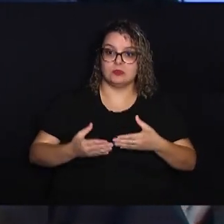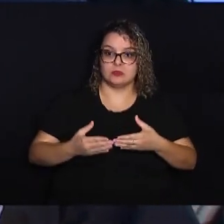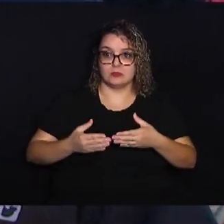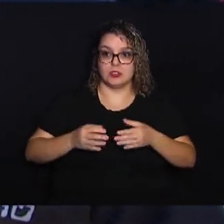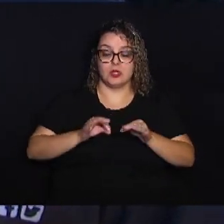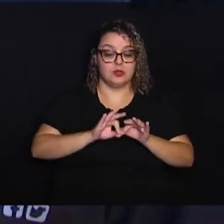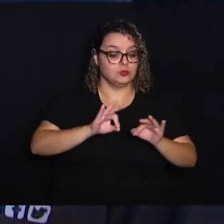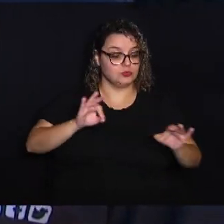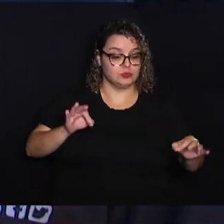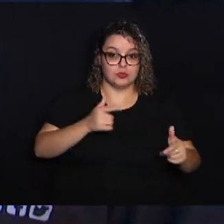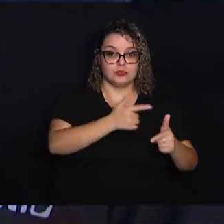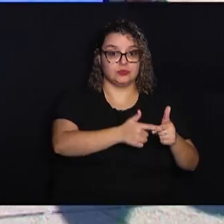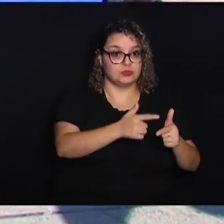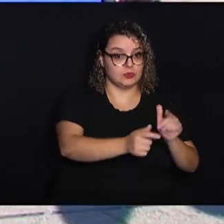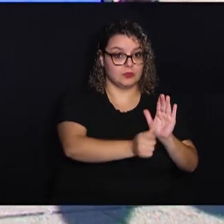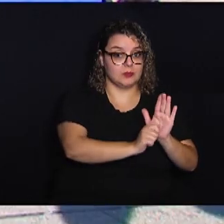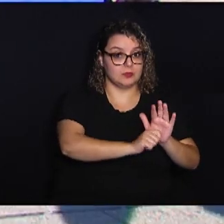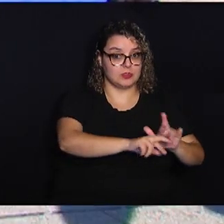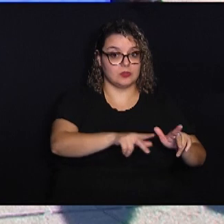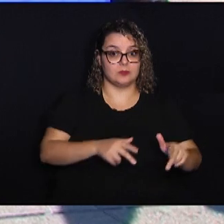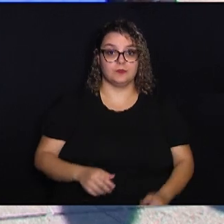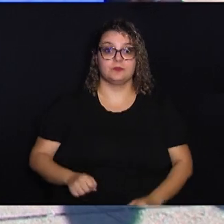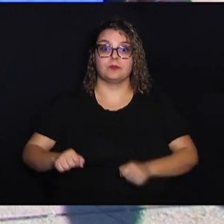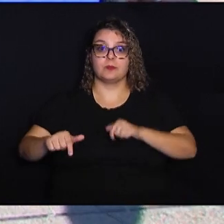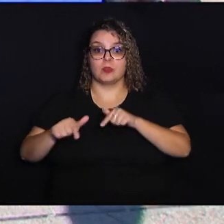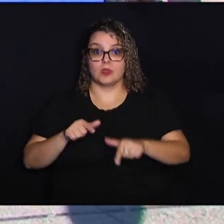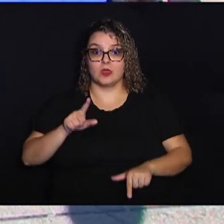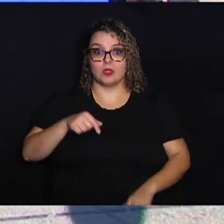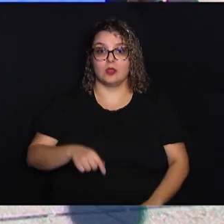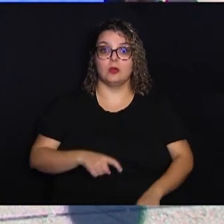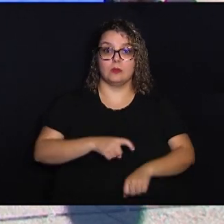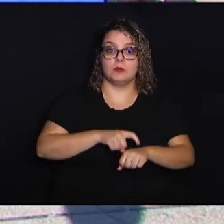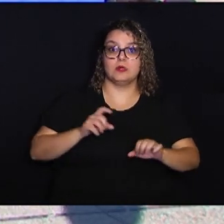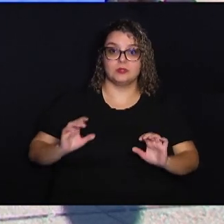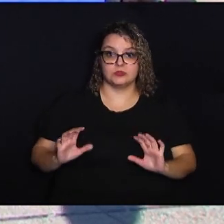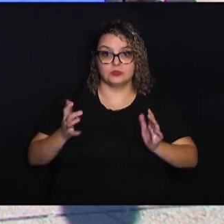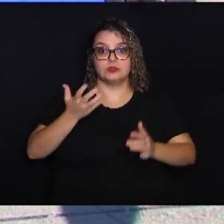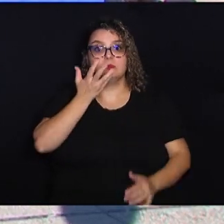nossa equipe acompanhou como foi este trabalho no distrito de Barão Geraldo.